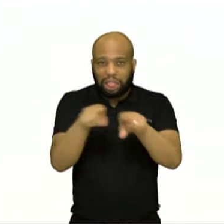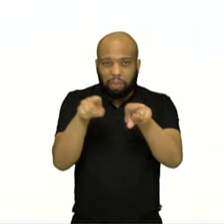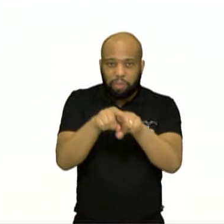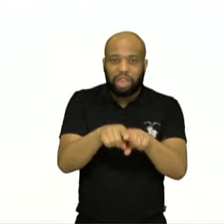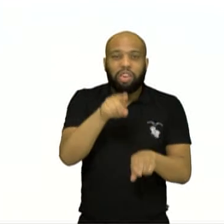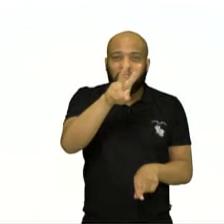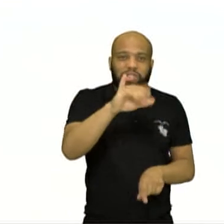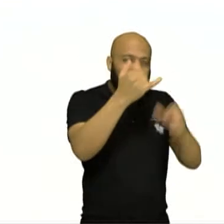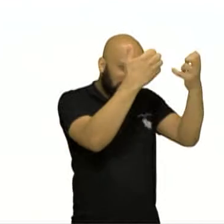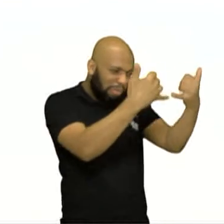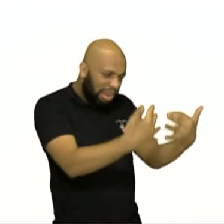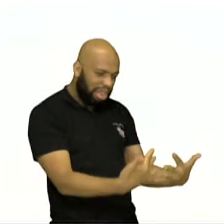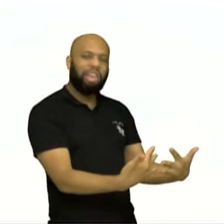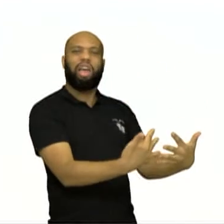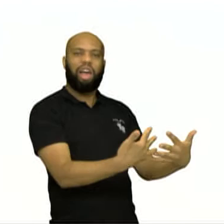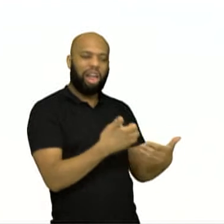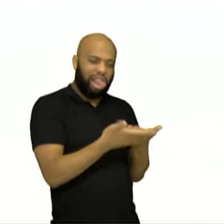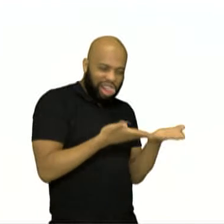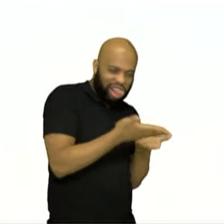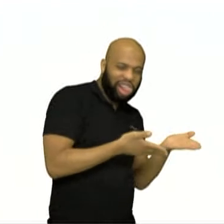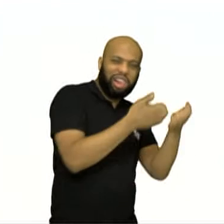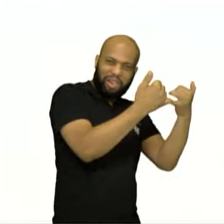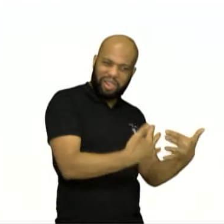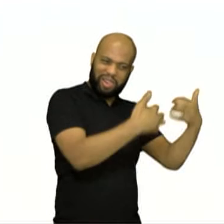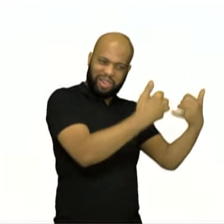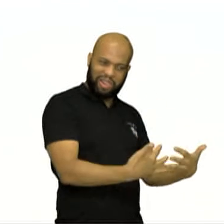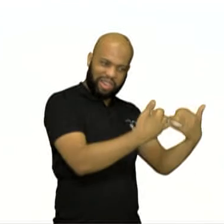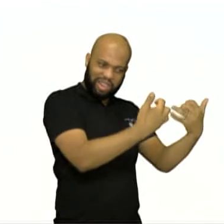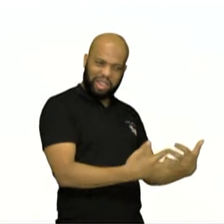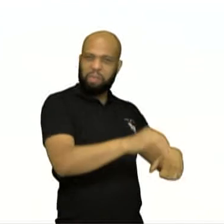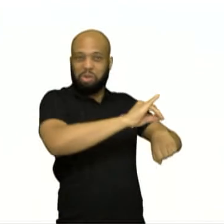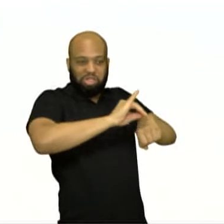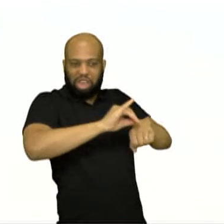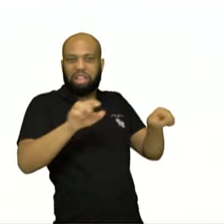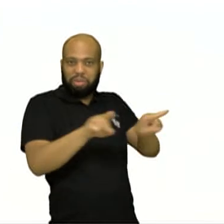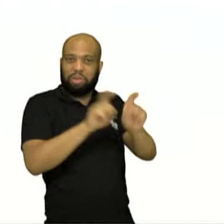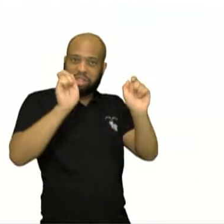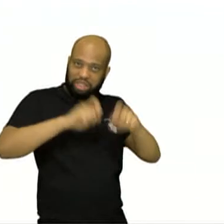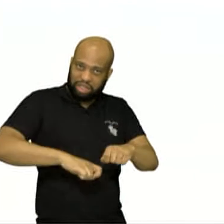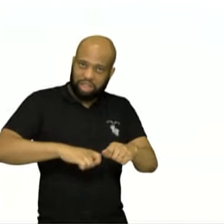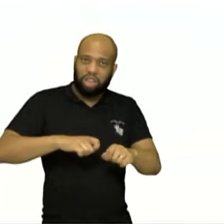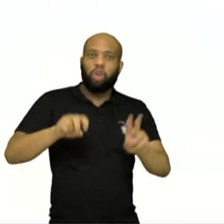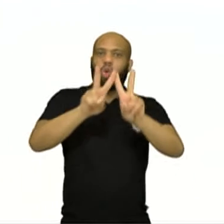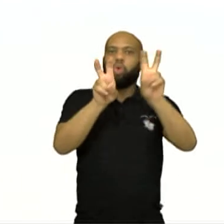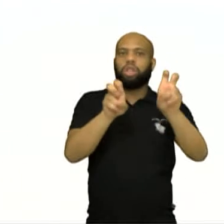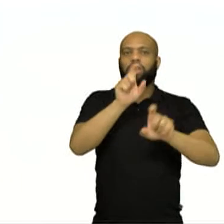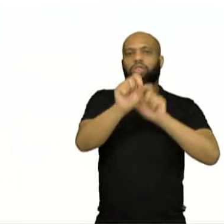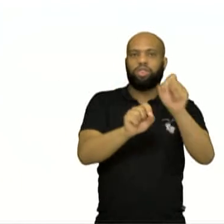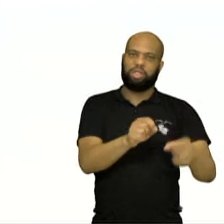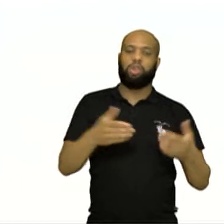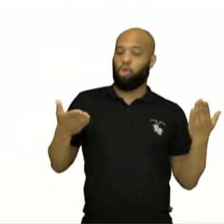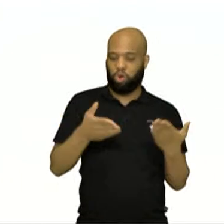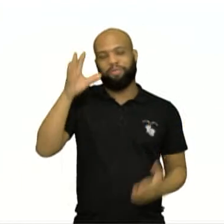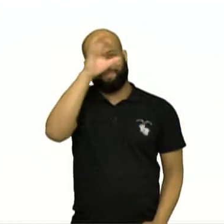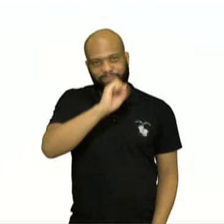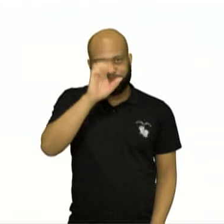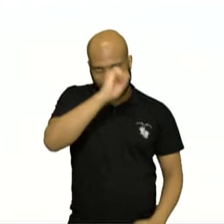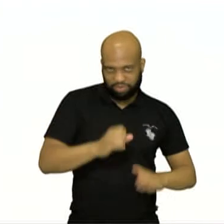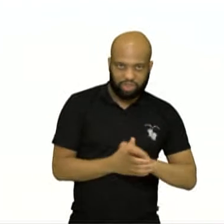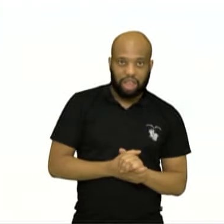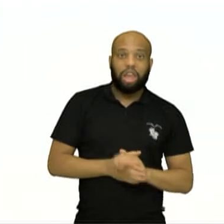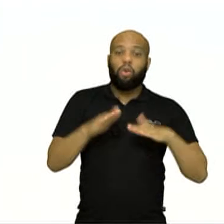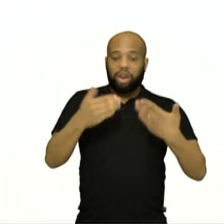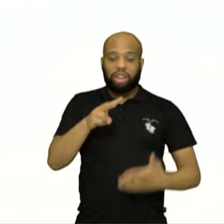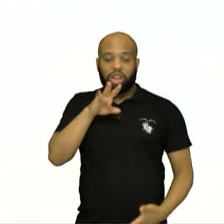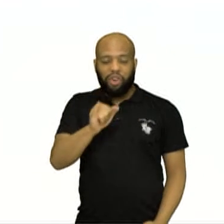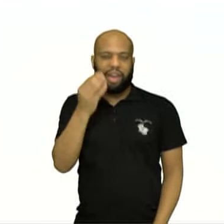para aquela pessoa, para aquele objeto, para aquele seu brinquedo, o assunto que você acabou de aprender. Então aí você